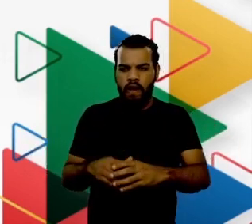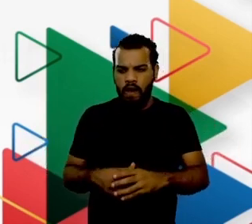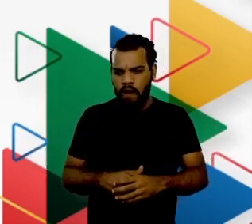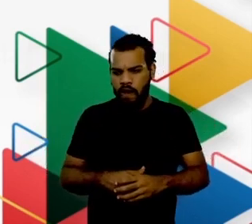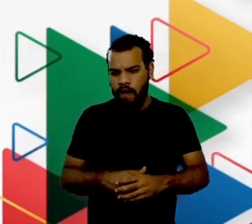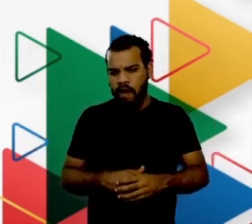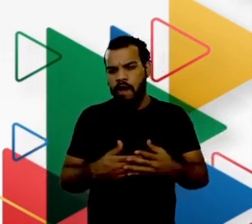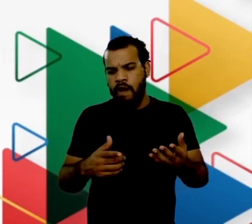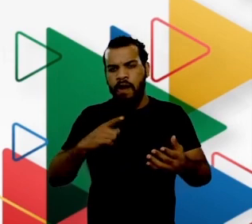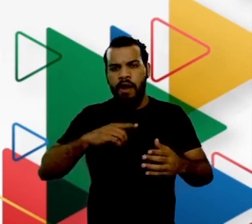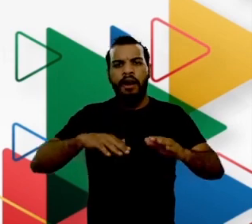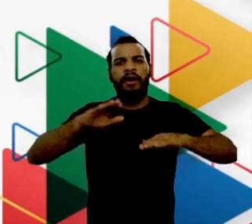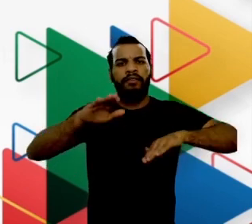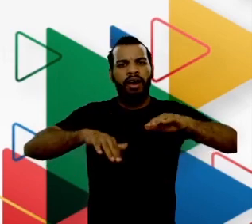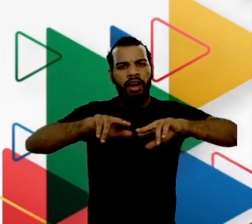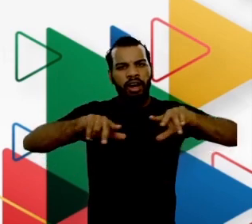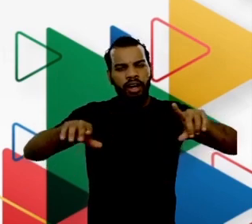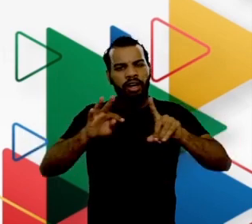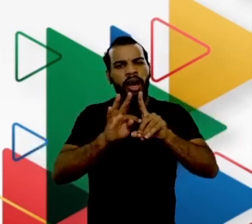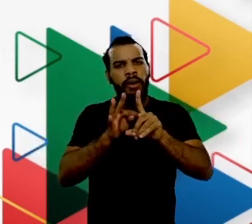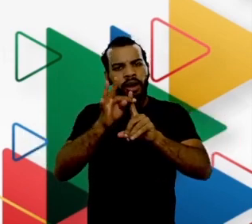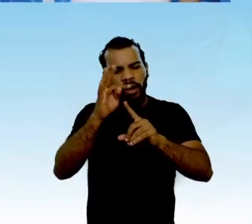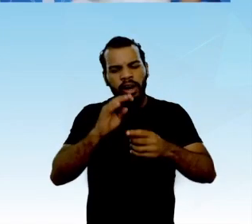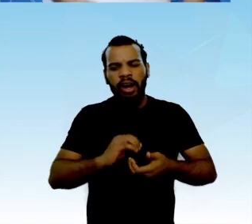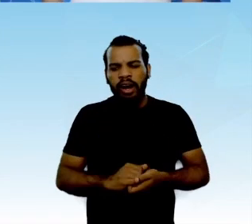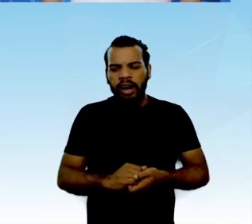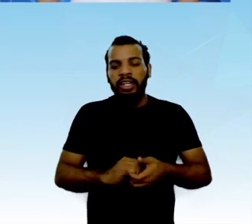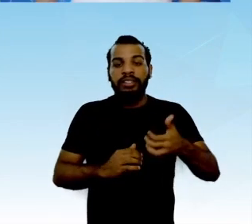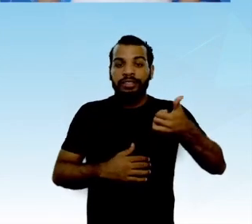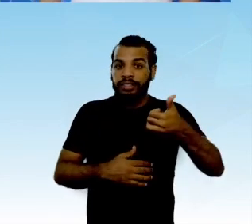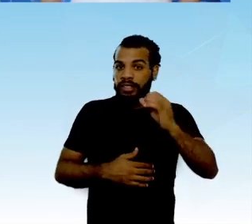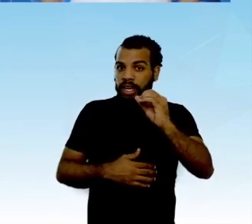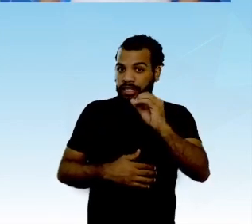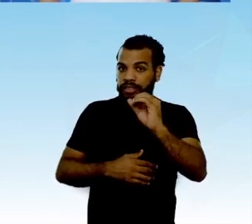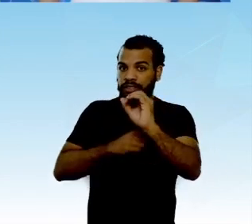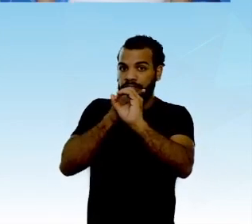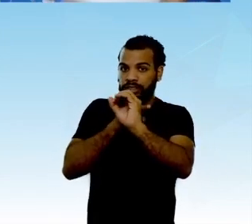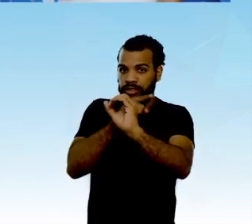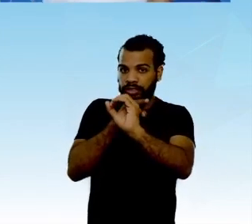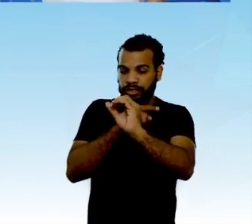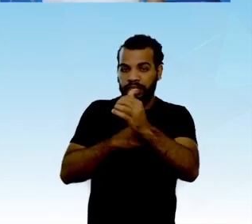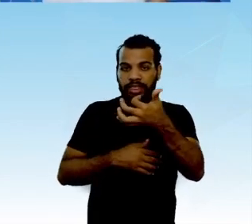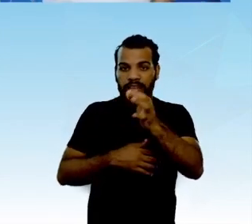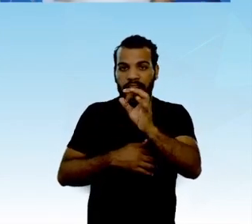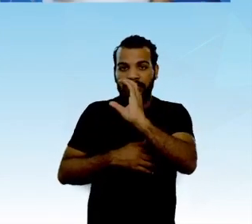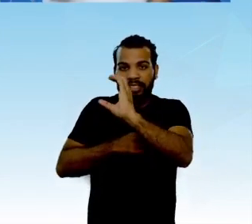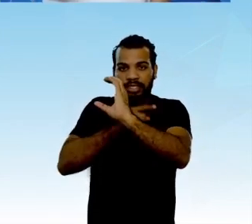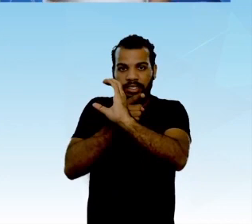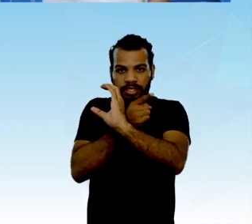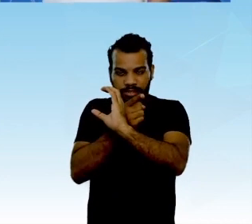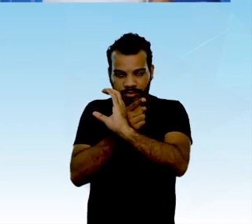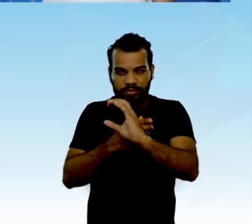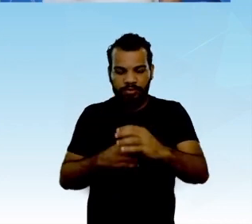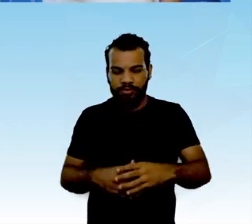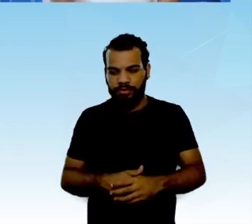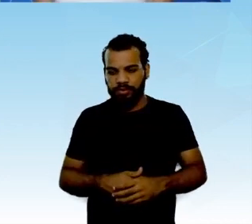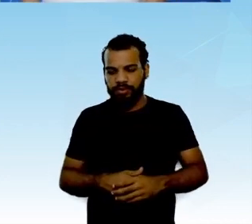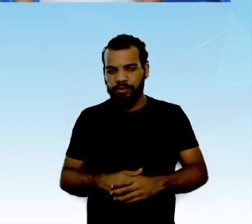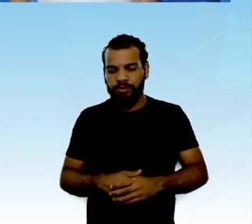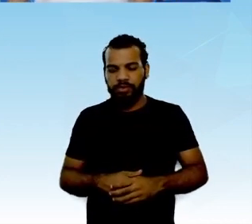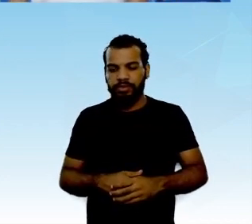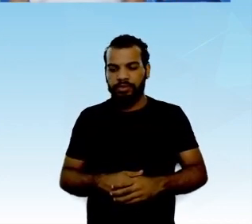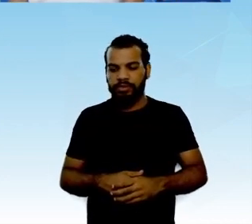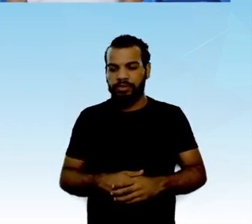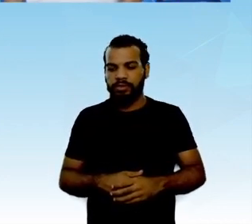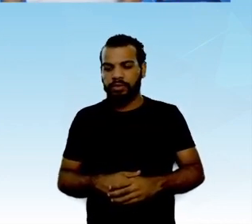tem variação de temperatura 10 graus Celsius, o valor de alfa 17 vezes